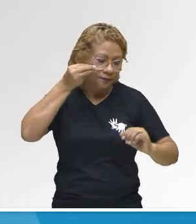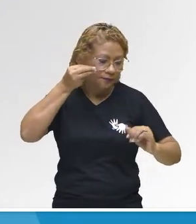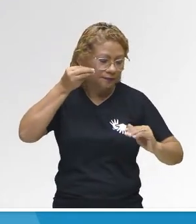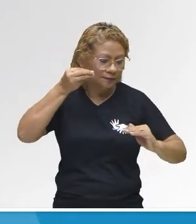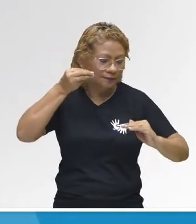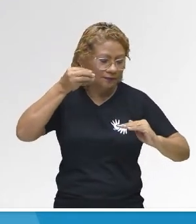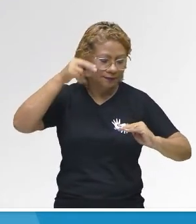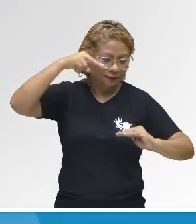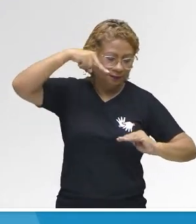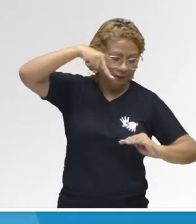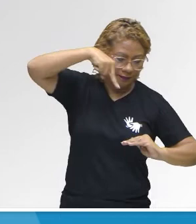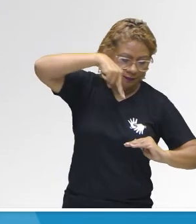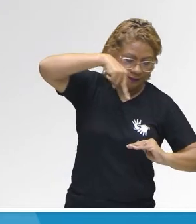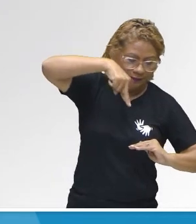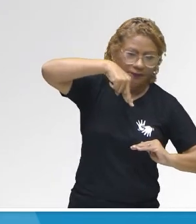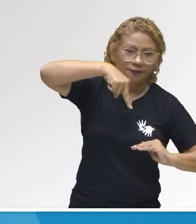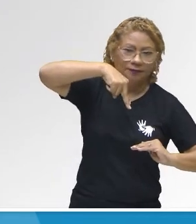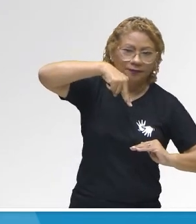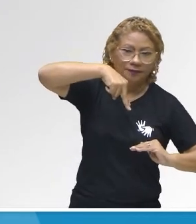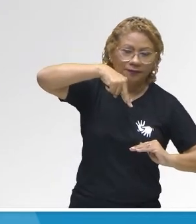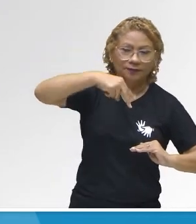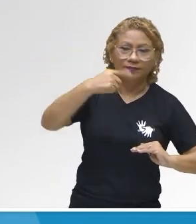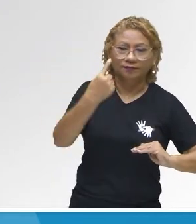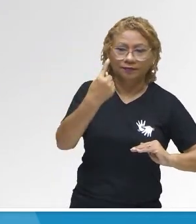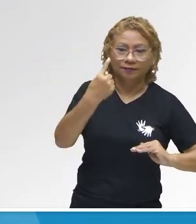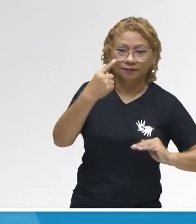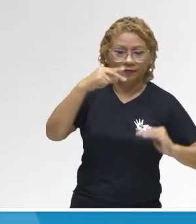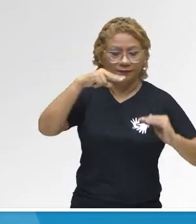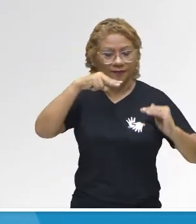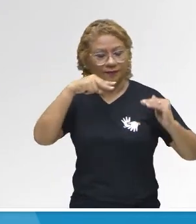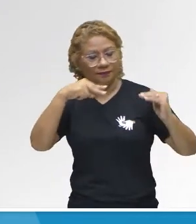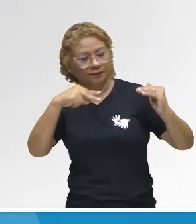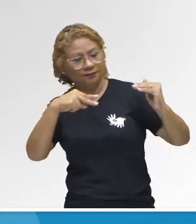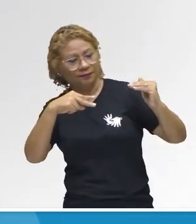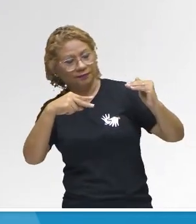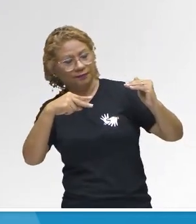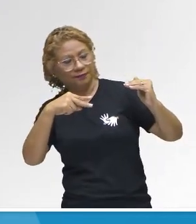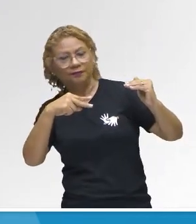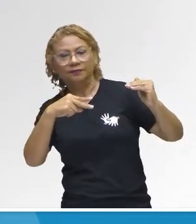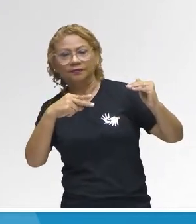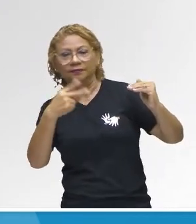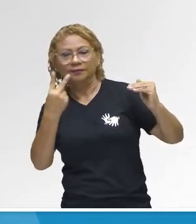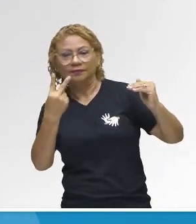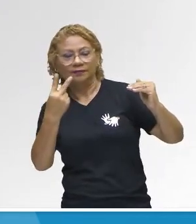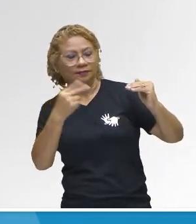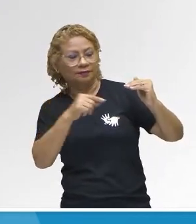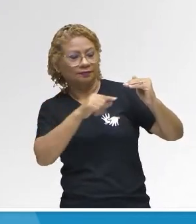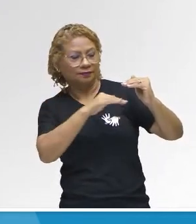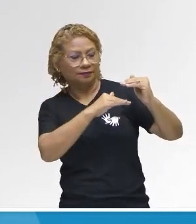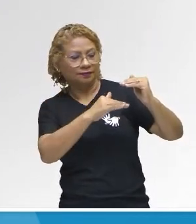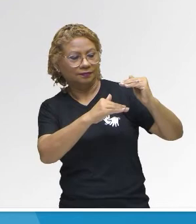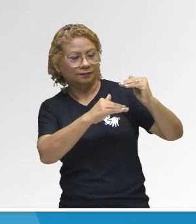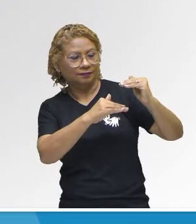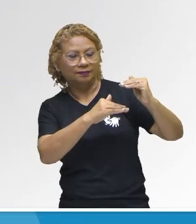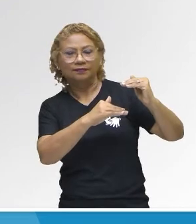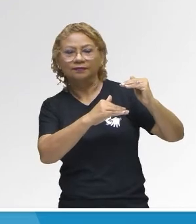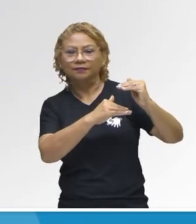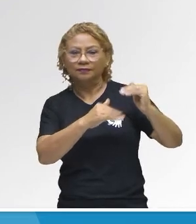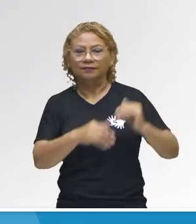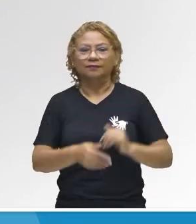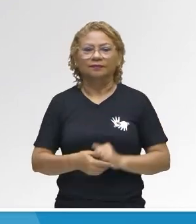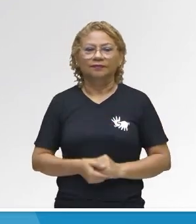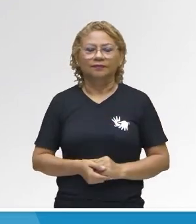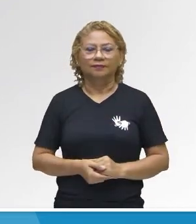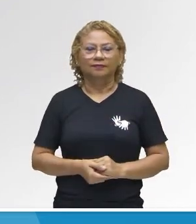para que eu consiga ver um retângulo projetado aqui em PH, né, na projeção horizontal, eu preciso